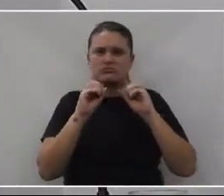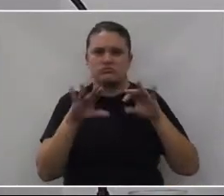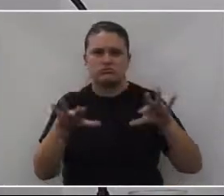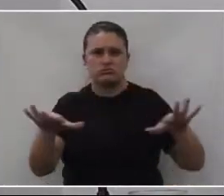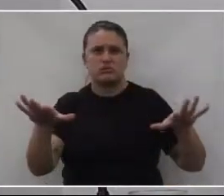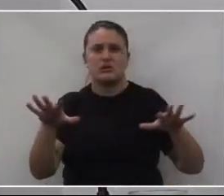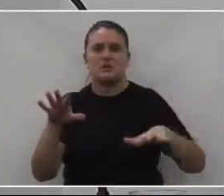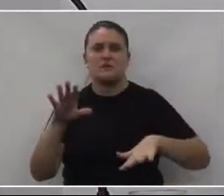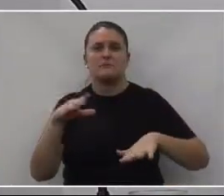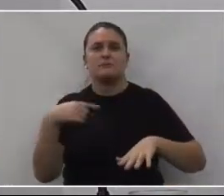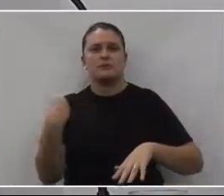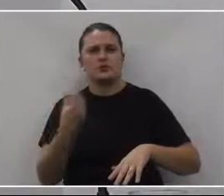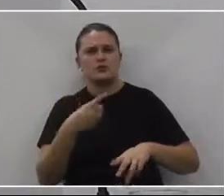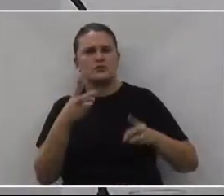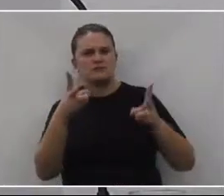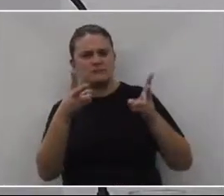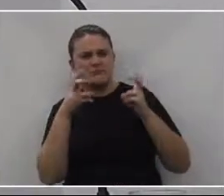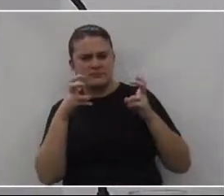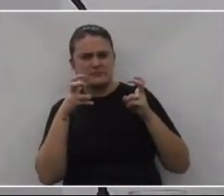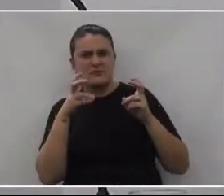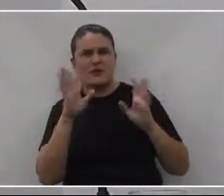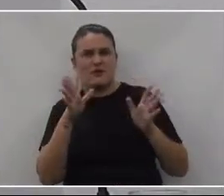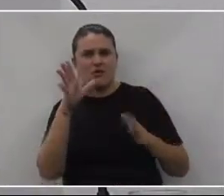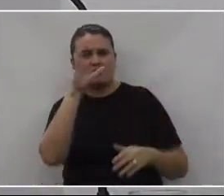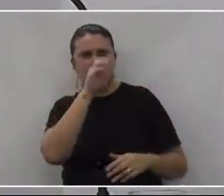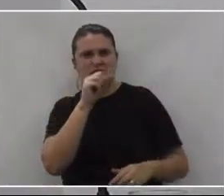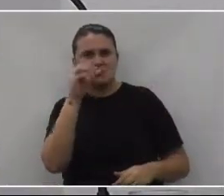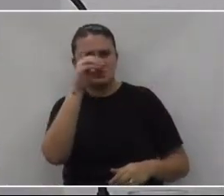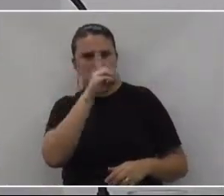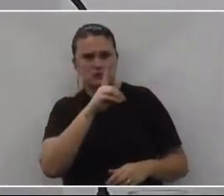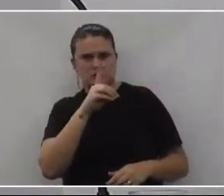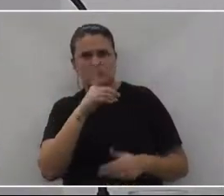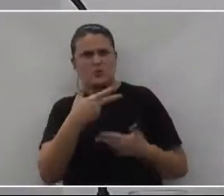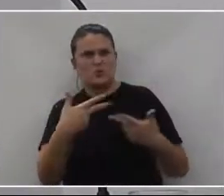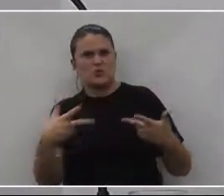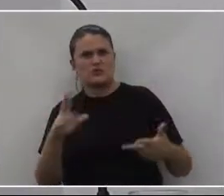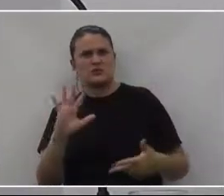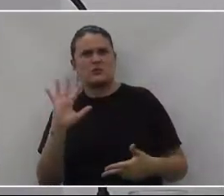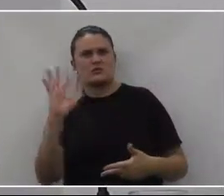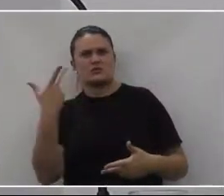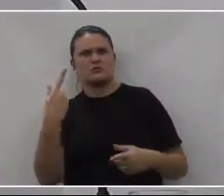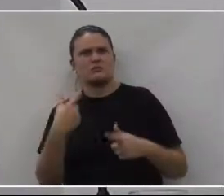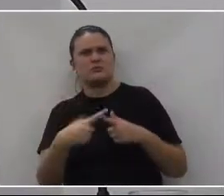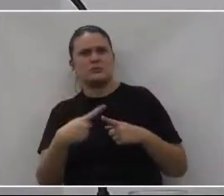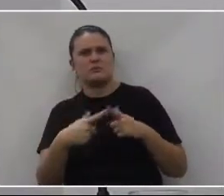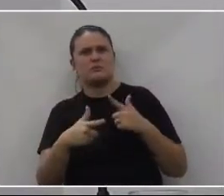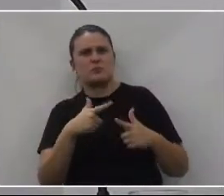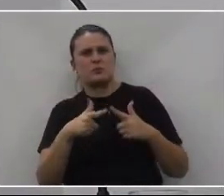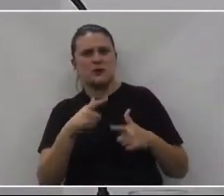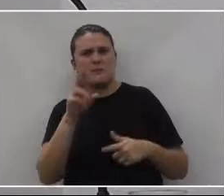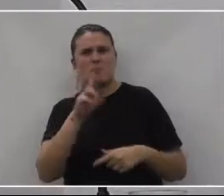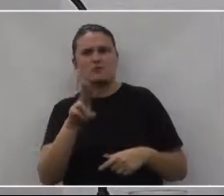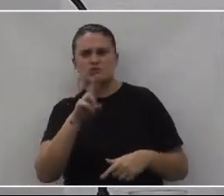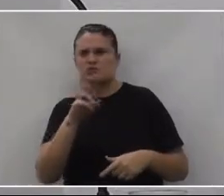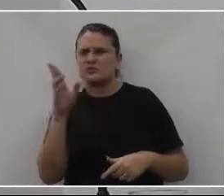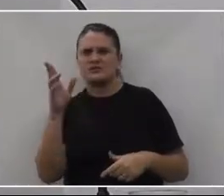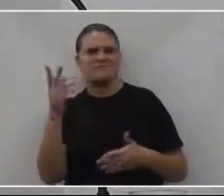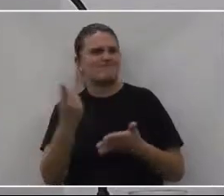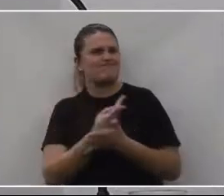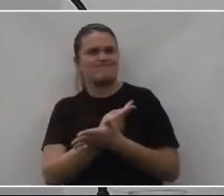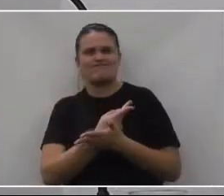Nós vimos em nossa cidade, nesse final de semana, fatos ocasionados exatamente pelo uso